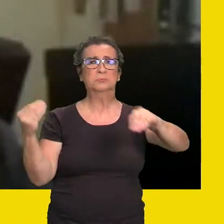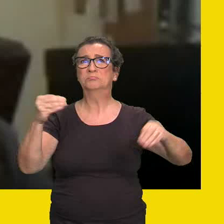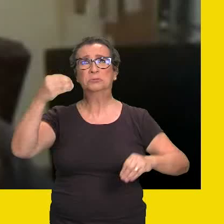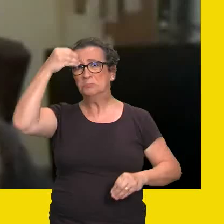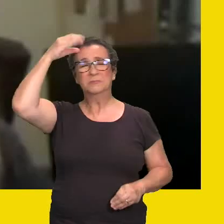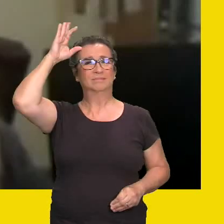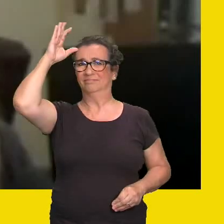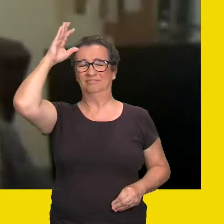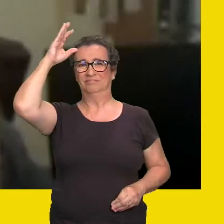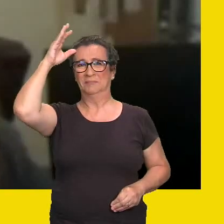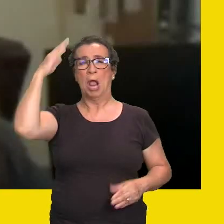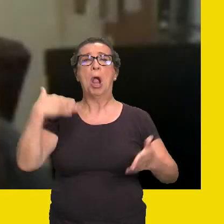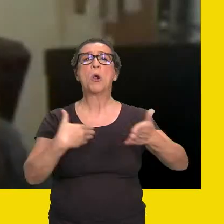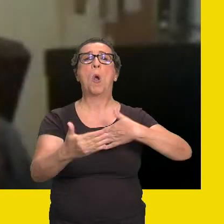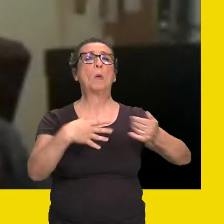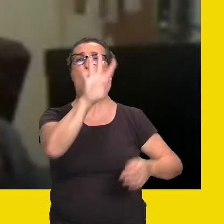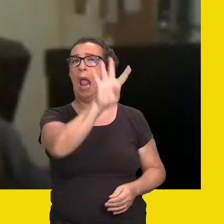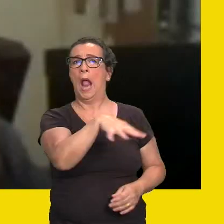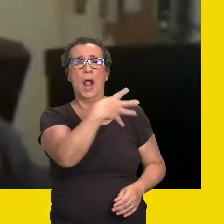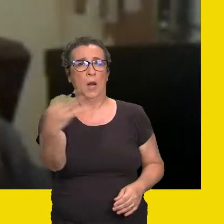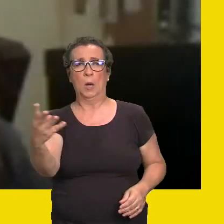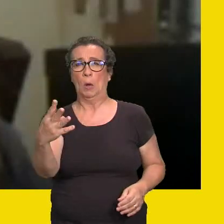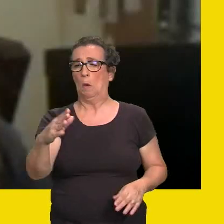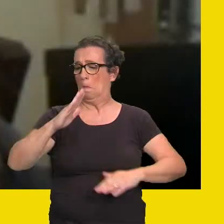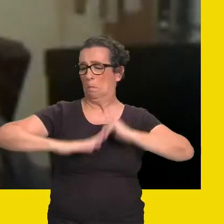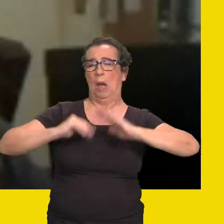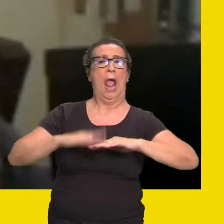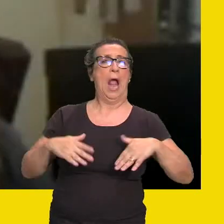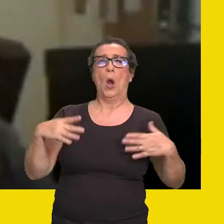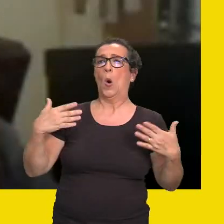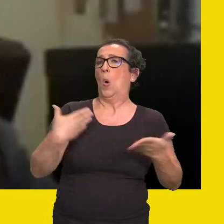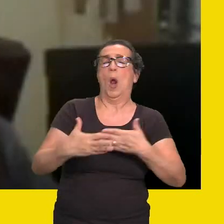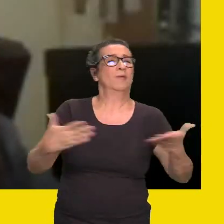qualquer currículo ou de qualquer prática.